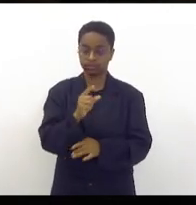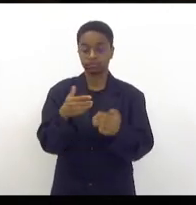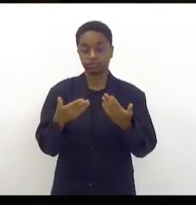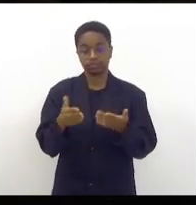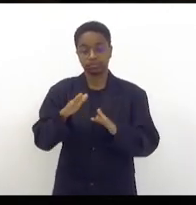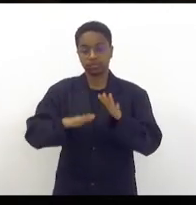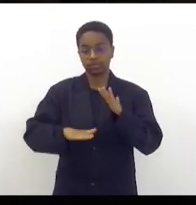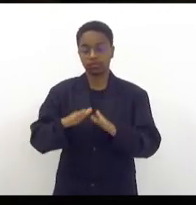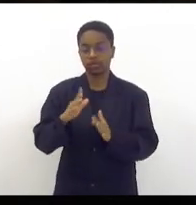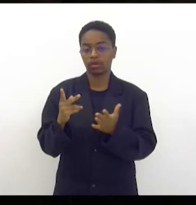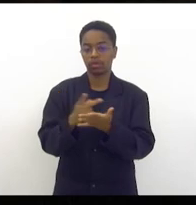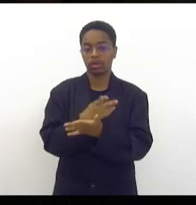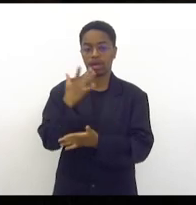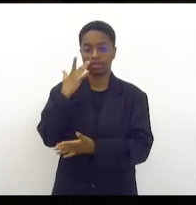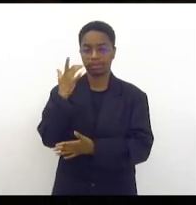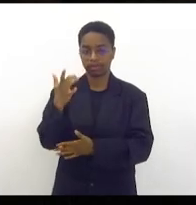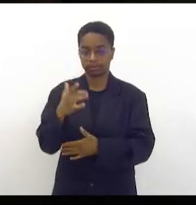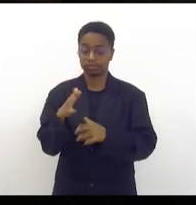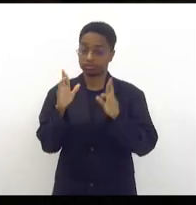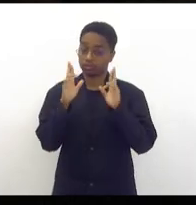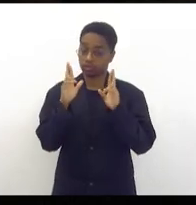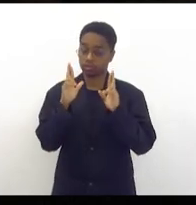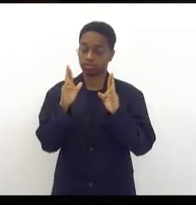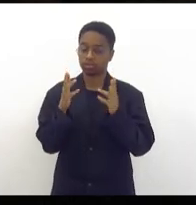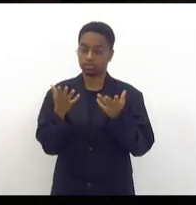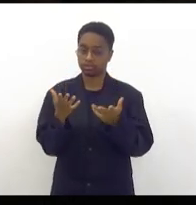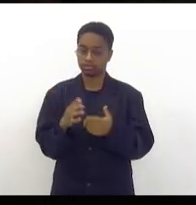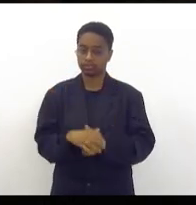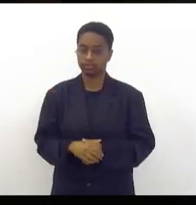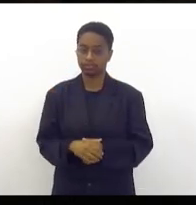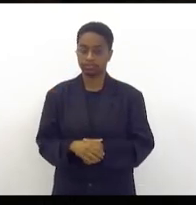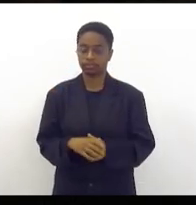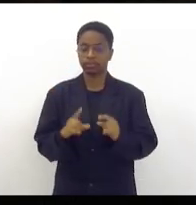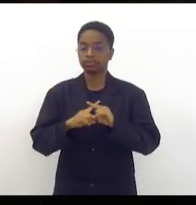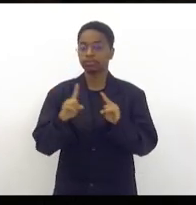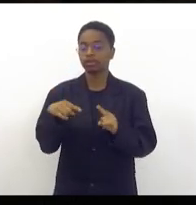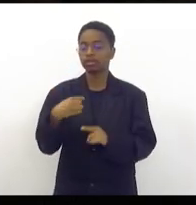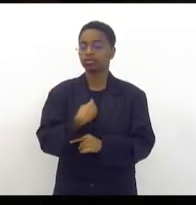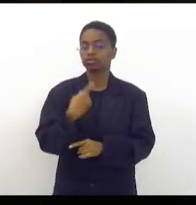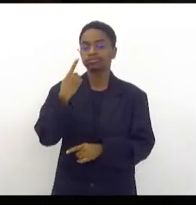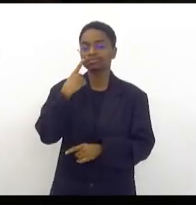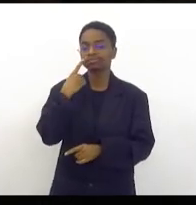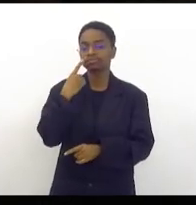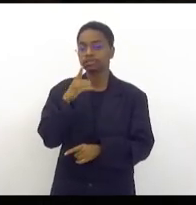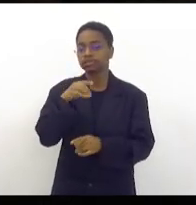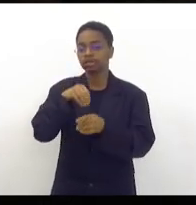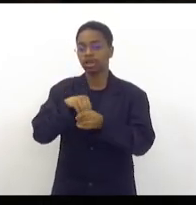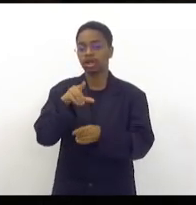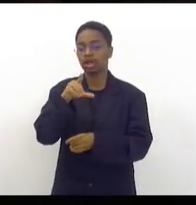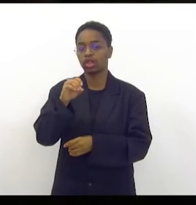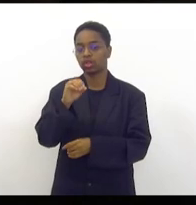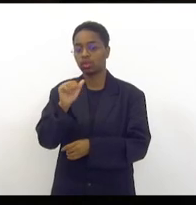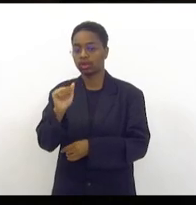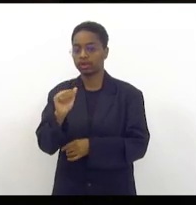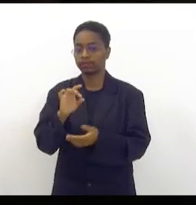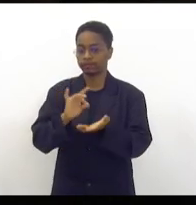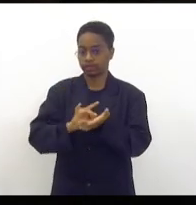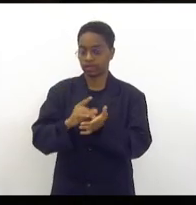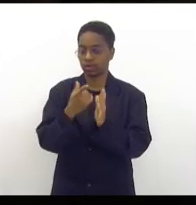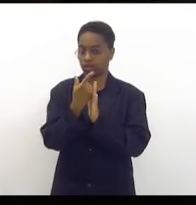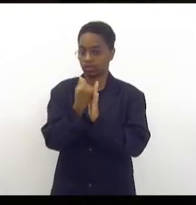Possivelmente o será no dia de amanhã, tomara que seja. E nós vamos constatar na LOA já esse